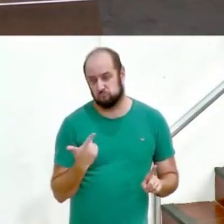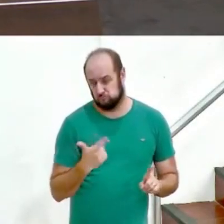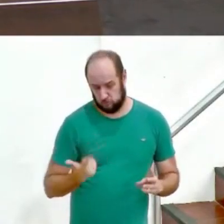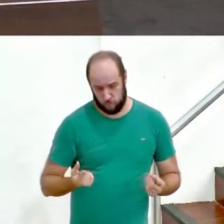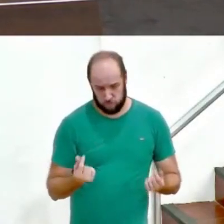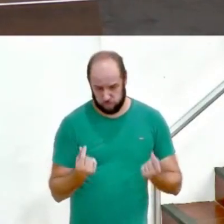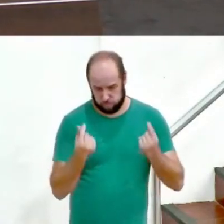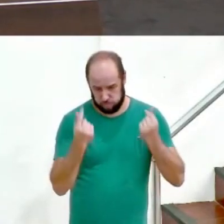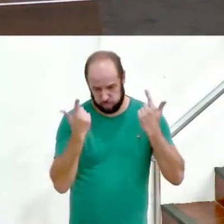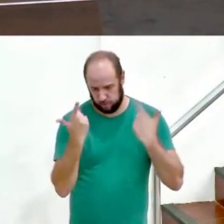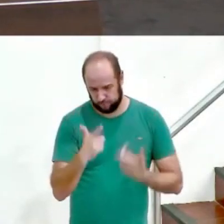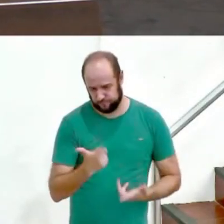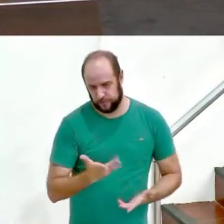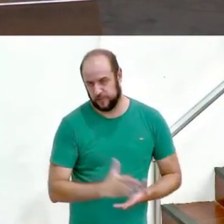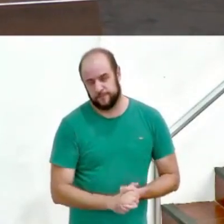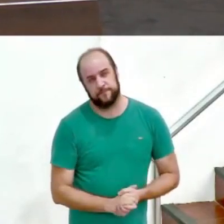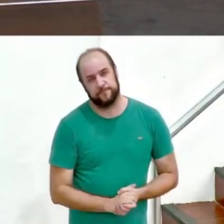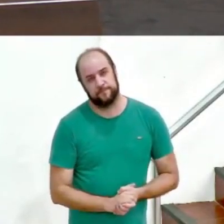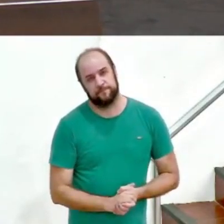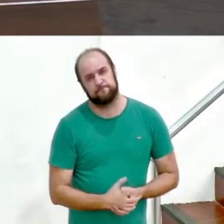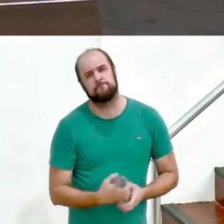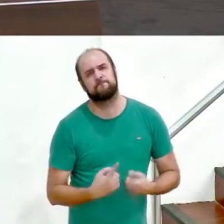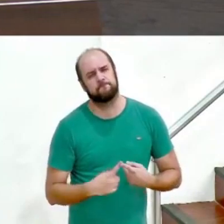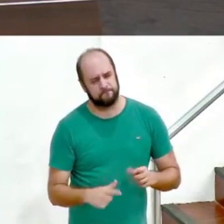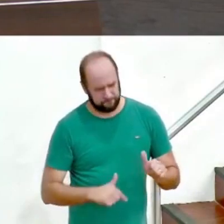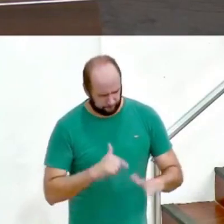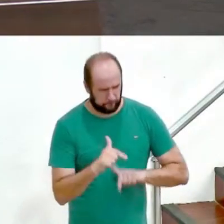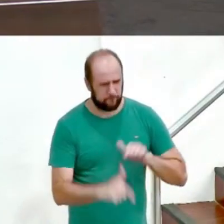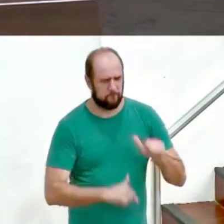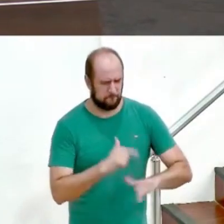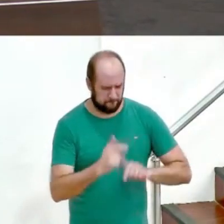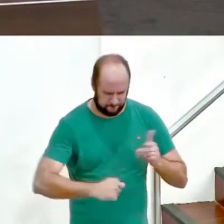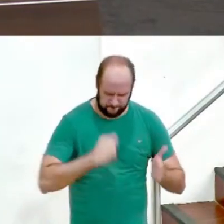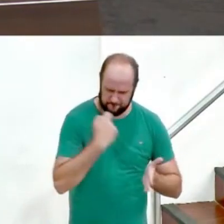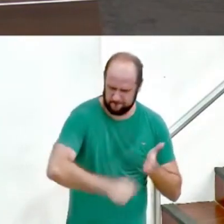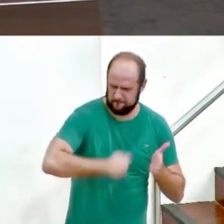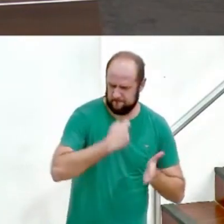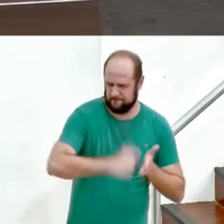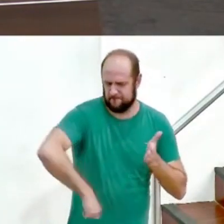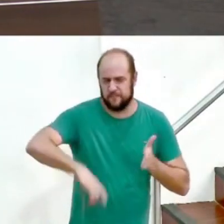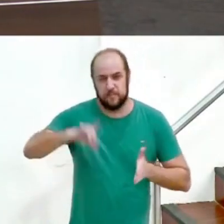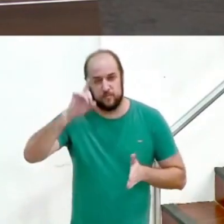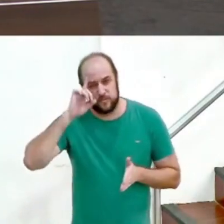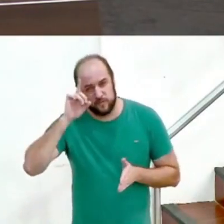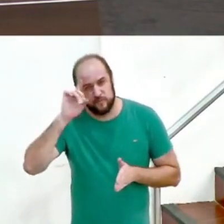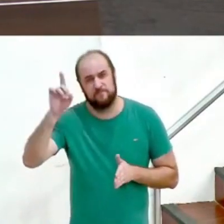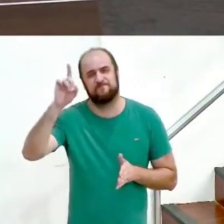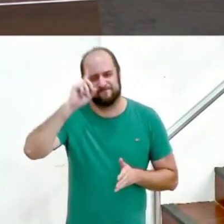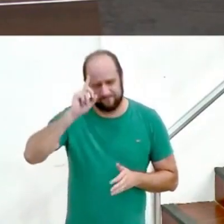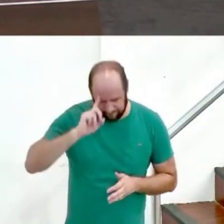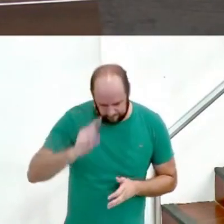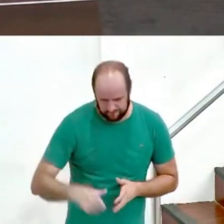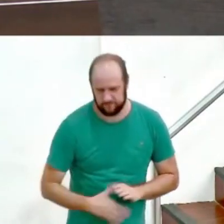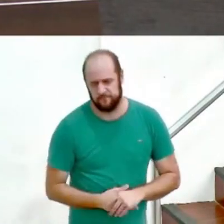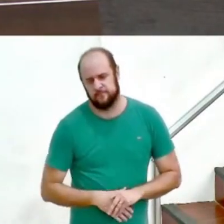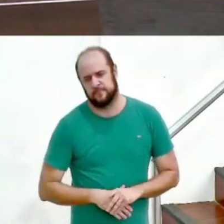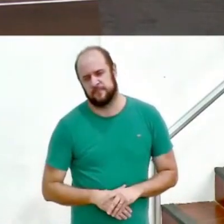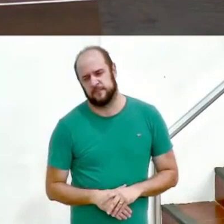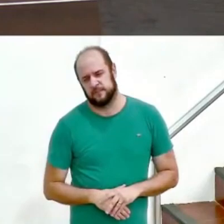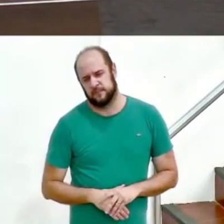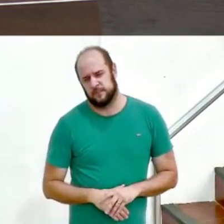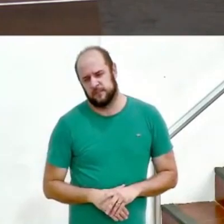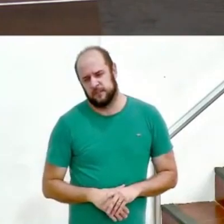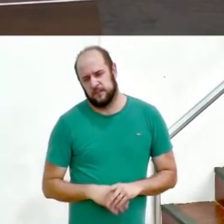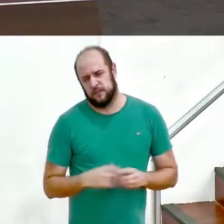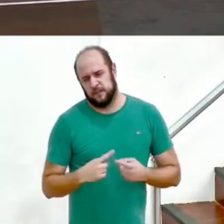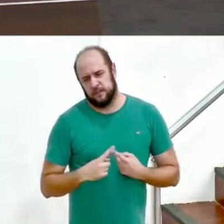prósperos financeiramente, mas trabalham e dão duro a cada dia. A cada dia. Mas o que